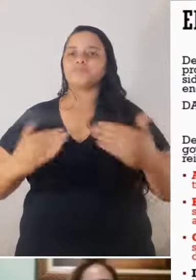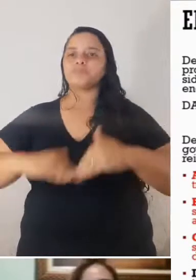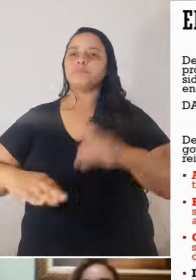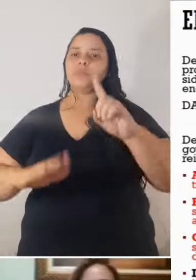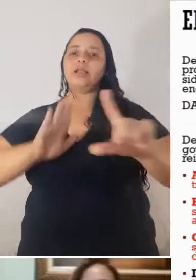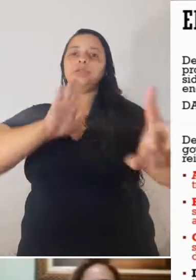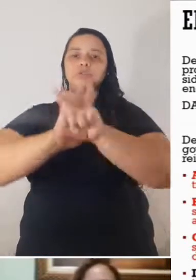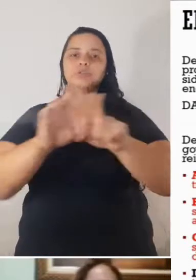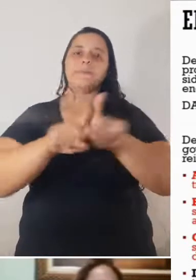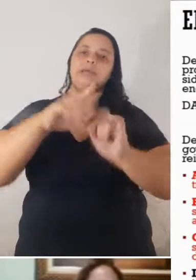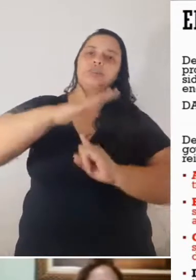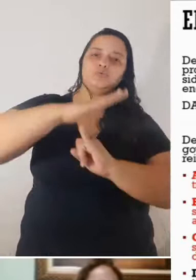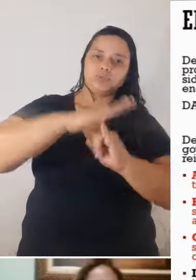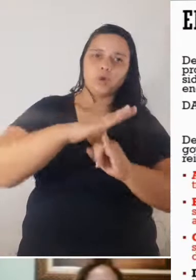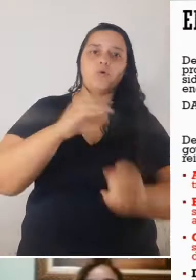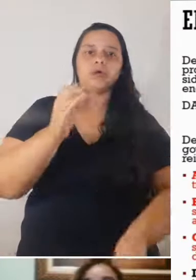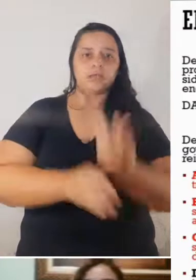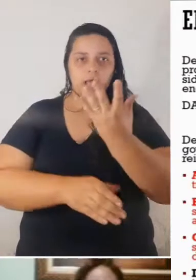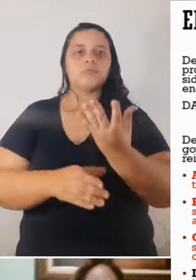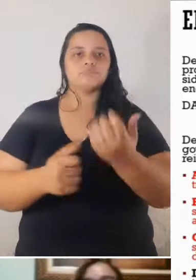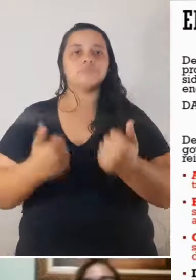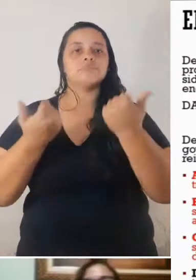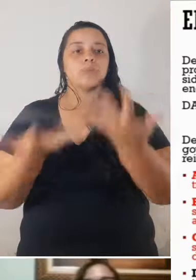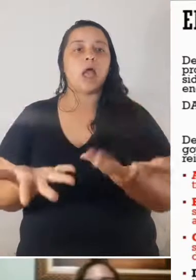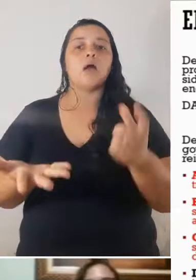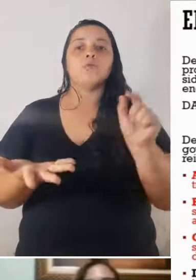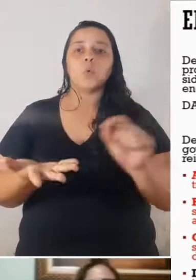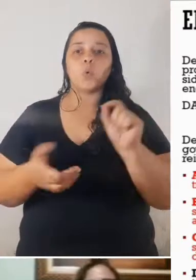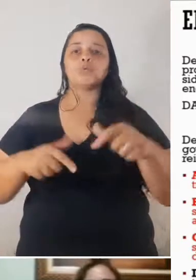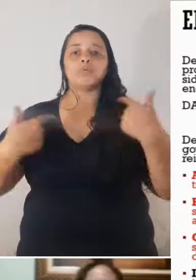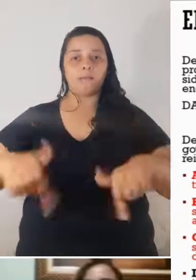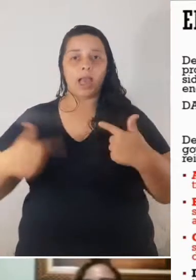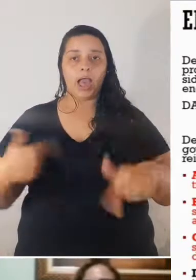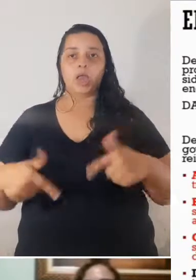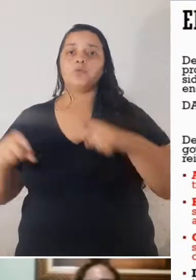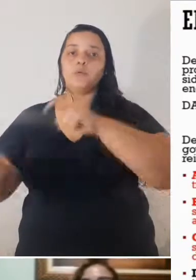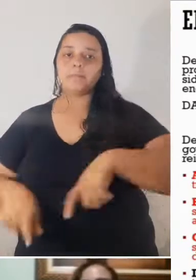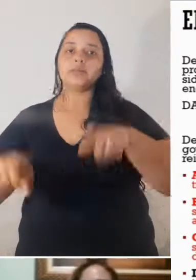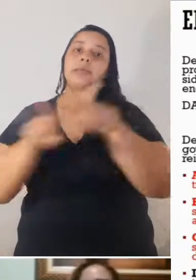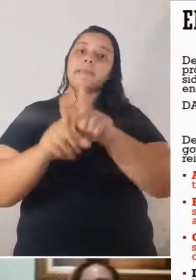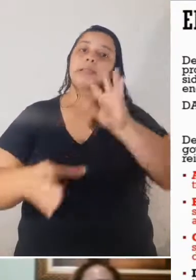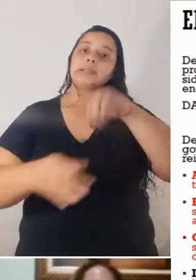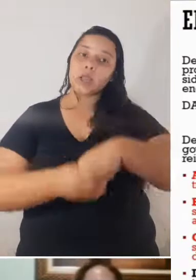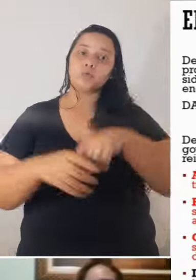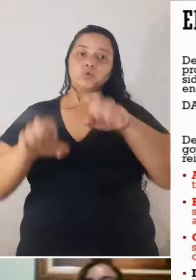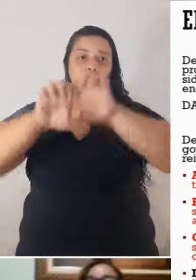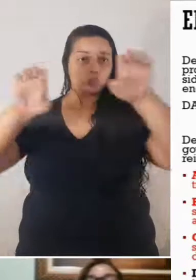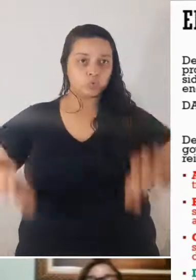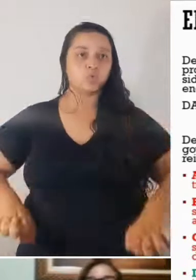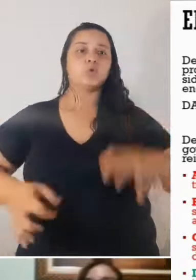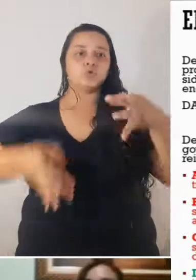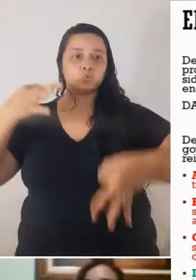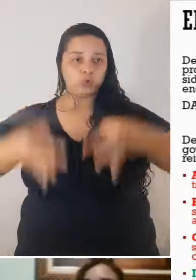instituições criadas atendiam às reivindicações dos trabalhadores urbanos, mas dentro de estruturas jurídicas e sindicais tuteladas e